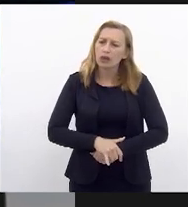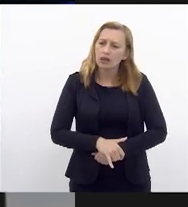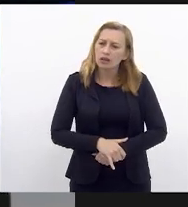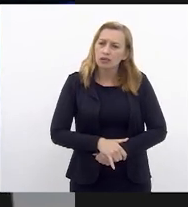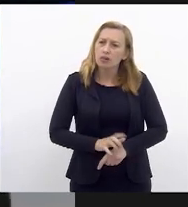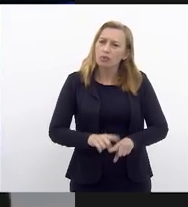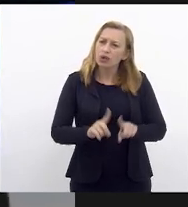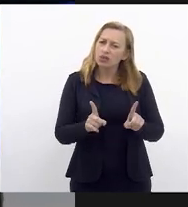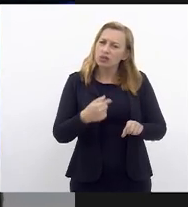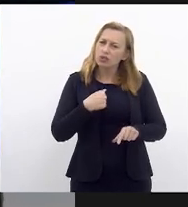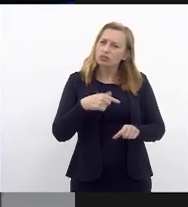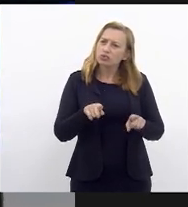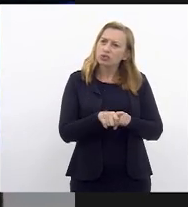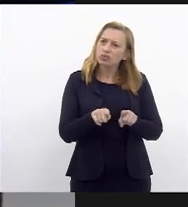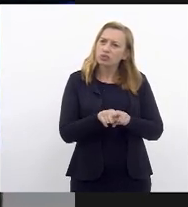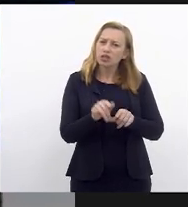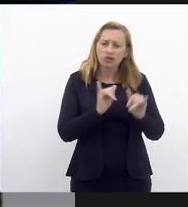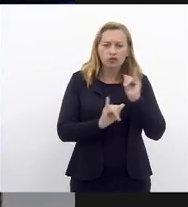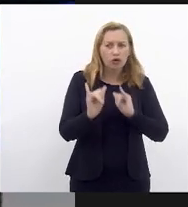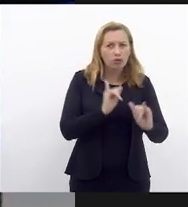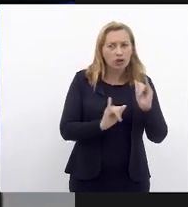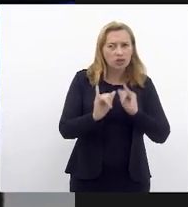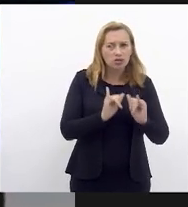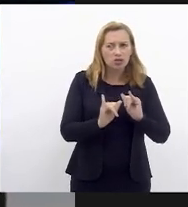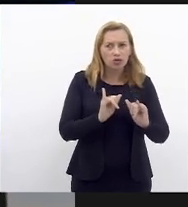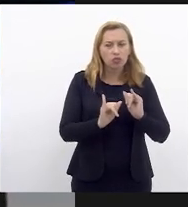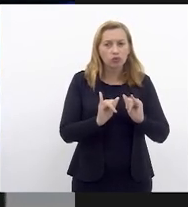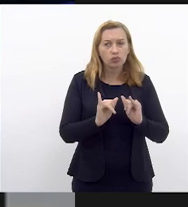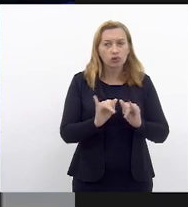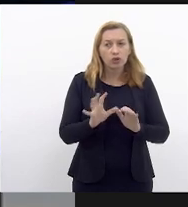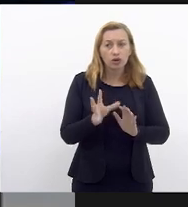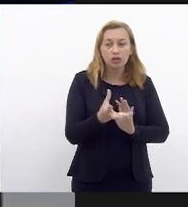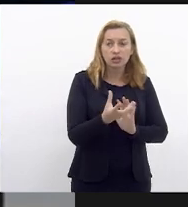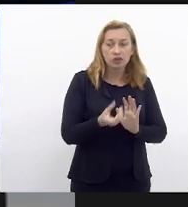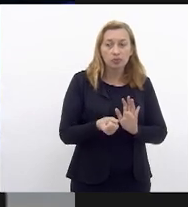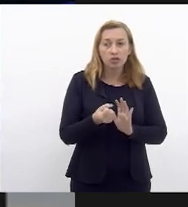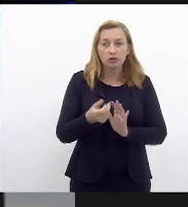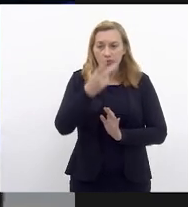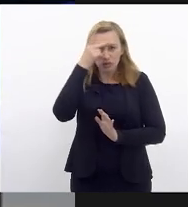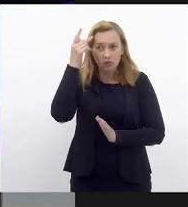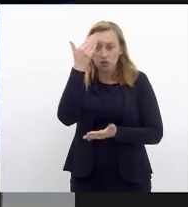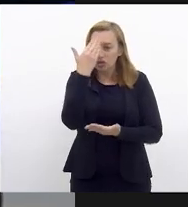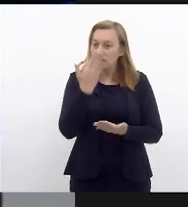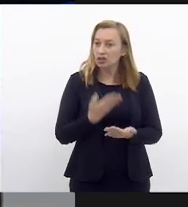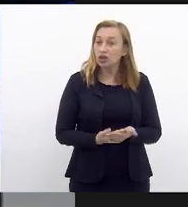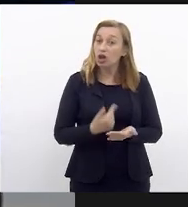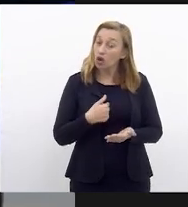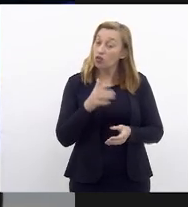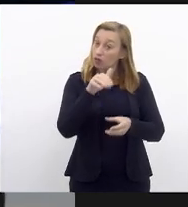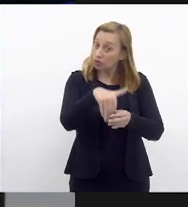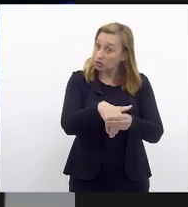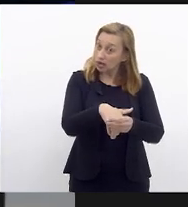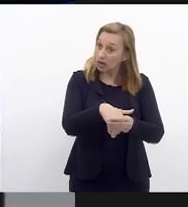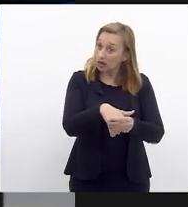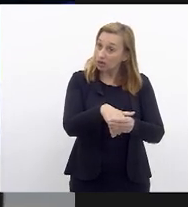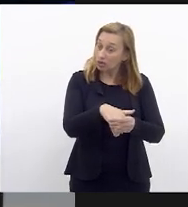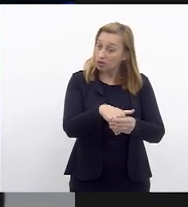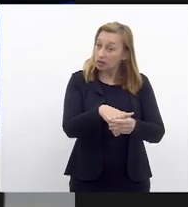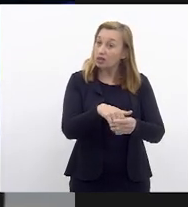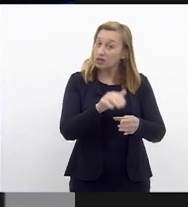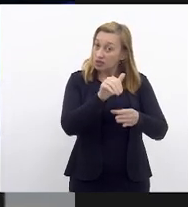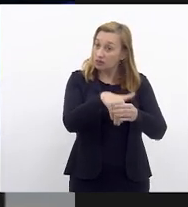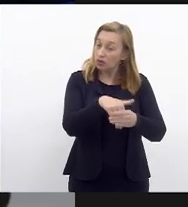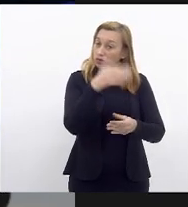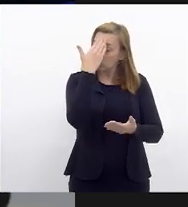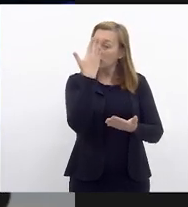porém eu também colhi informação com alguém de muita confiança minha. E eu vou dar esse voto de credibilidade, esse voto